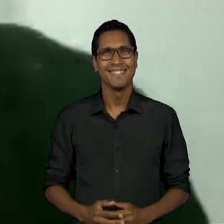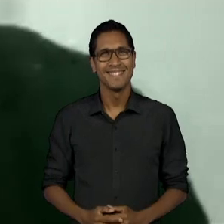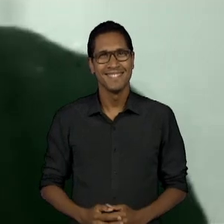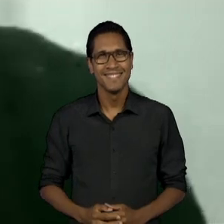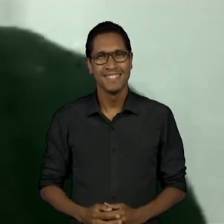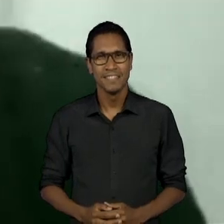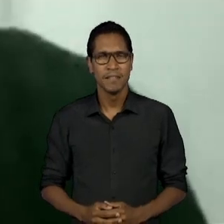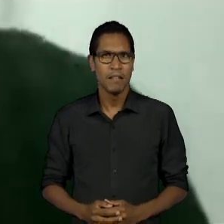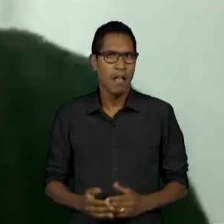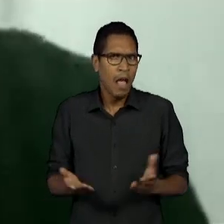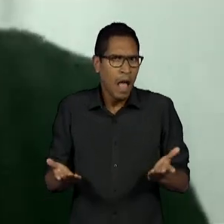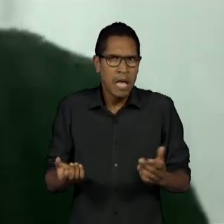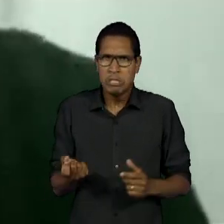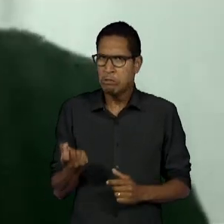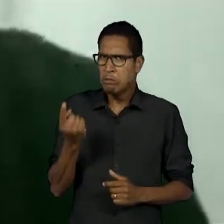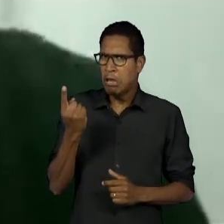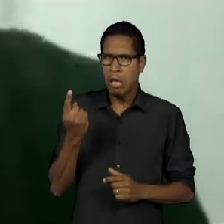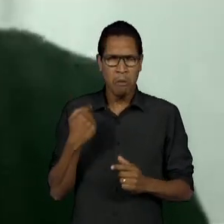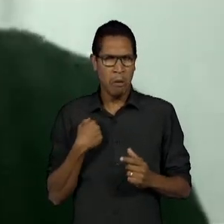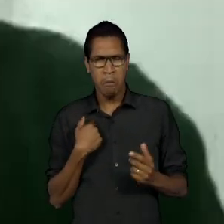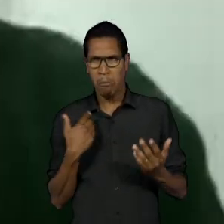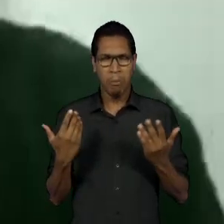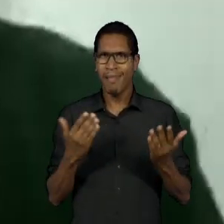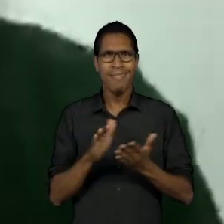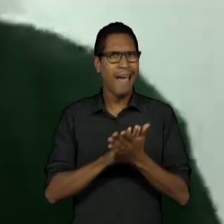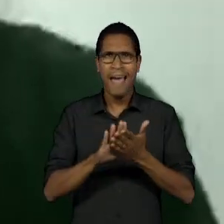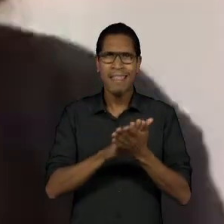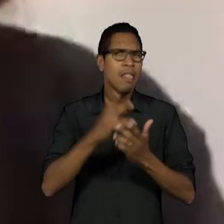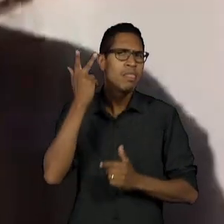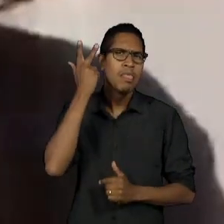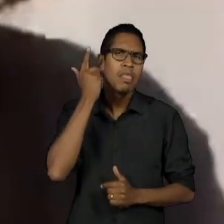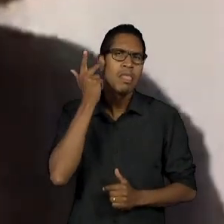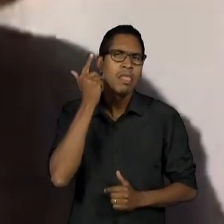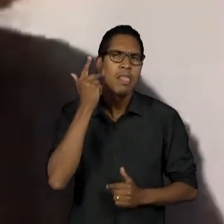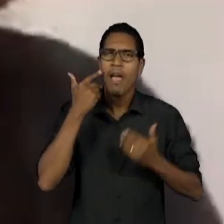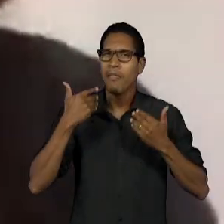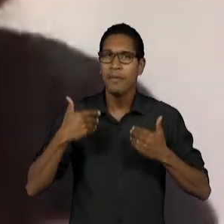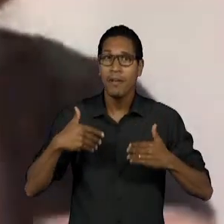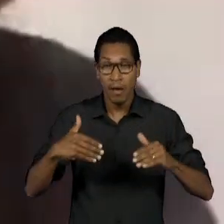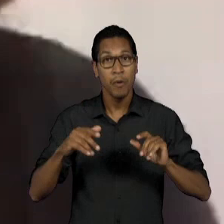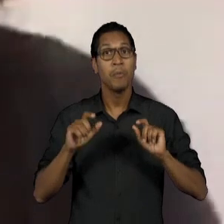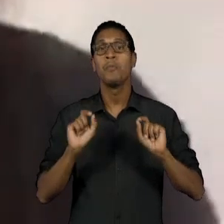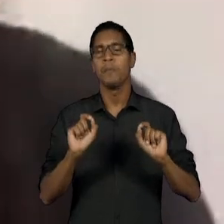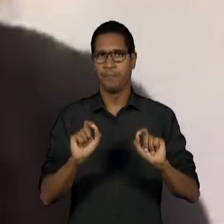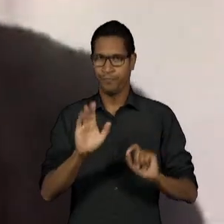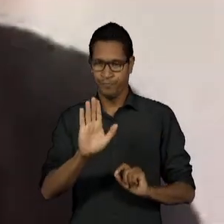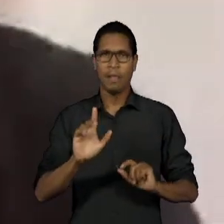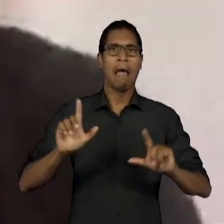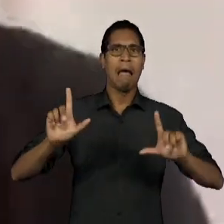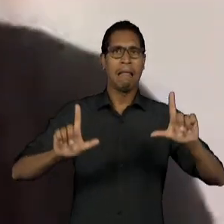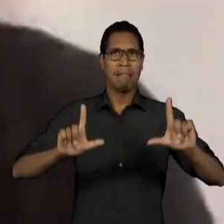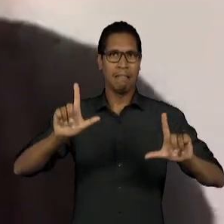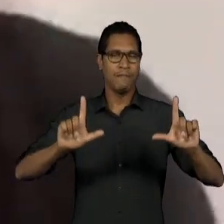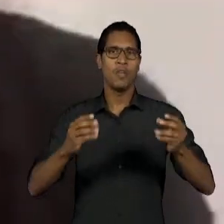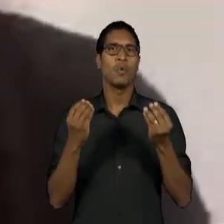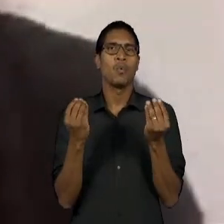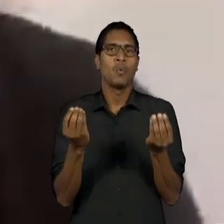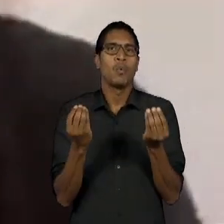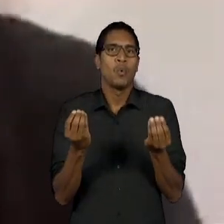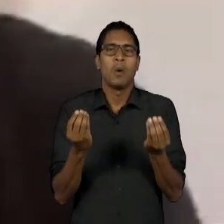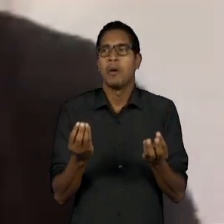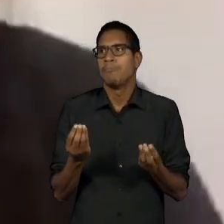Não estranhei nada, não, porque a apresentação na televisão ela